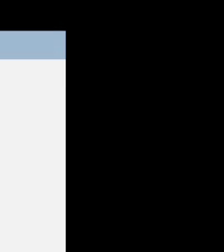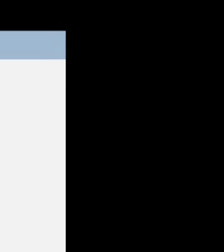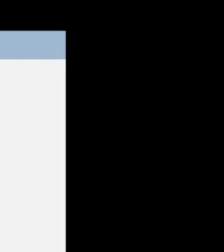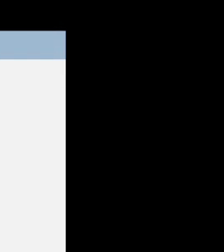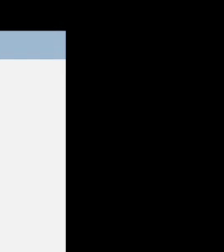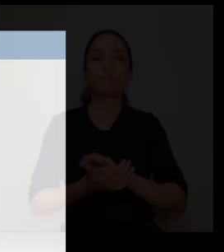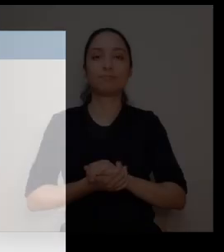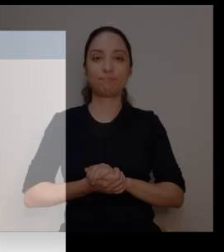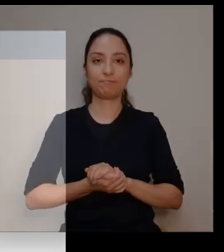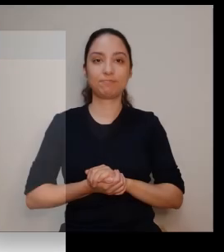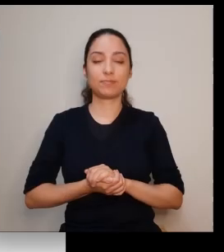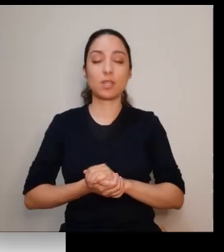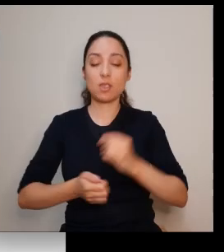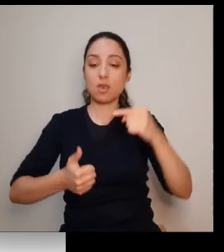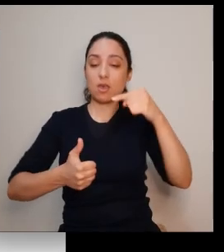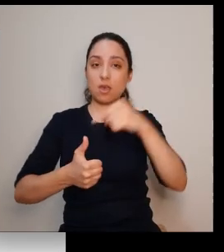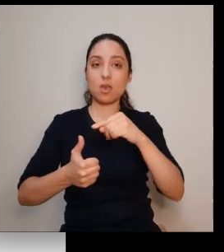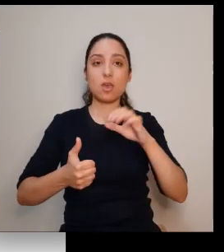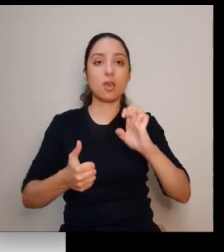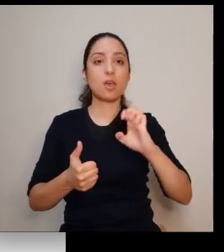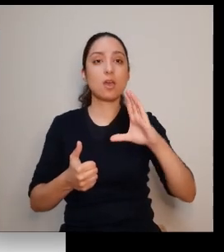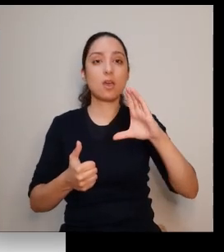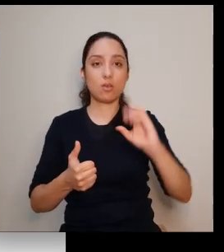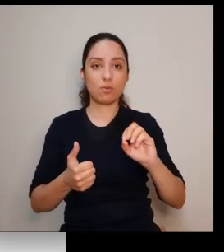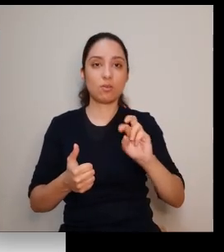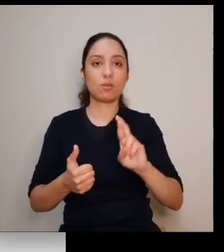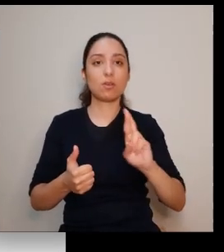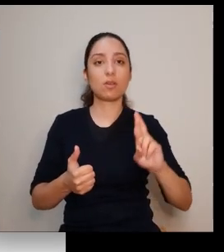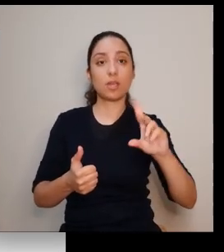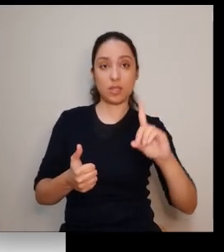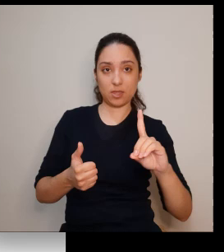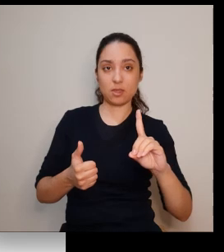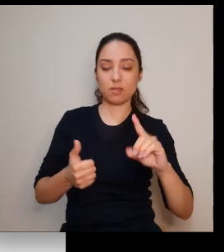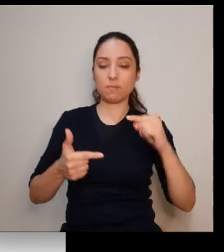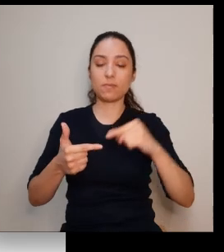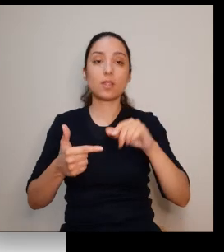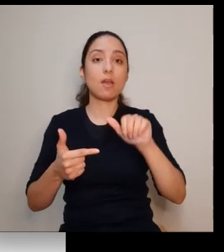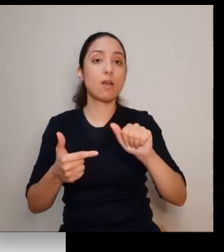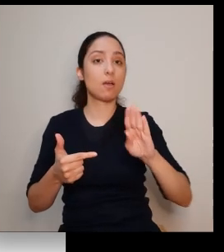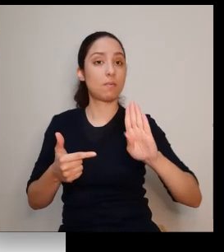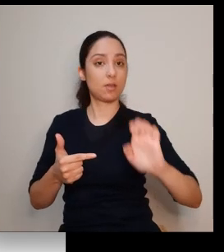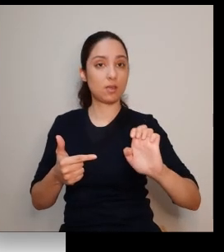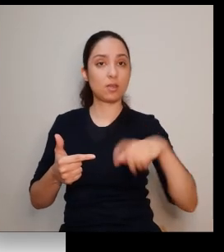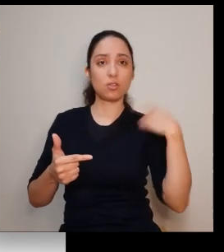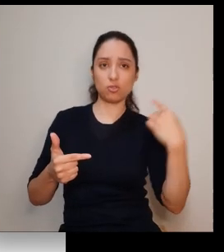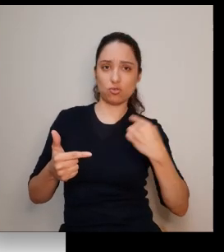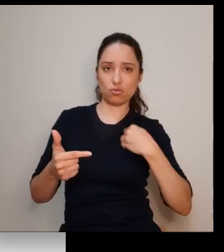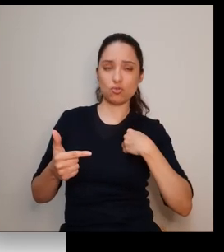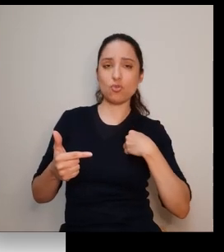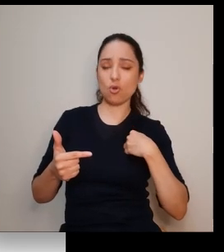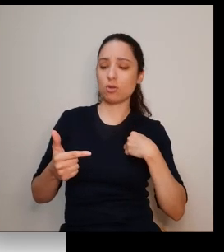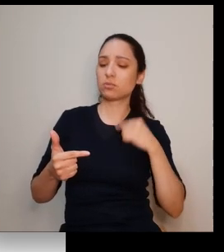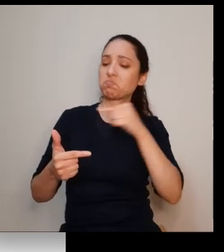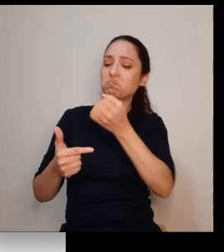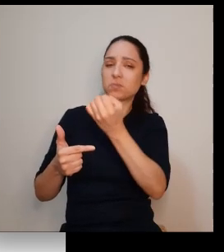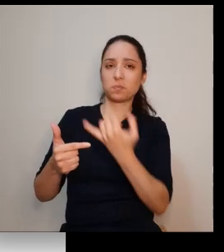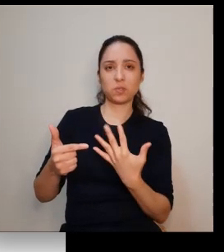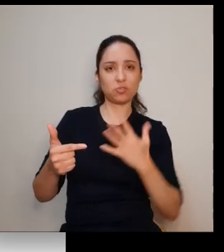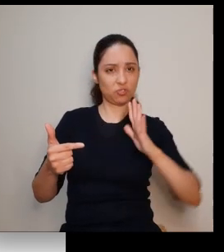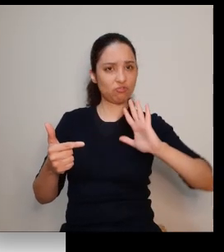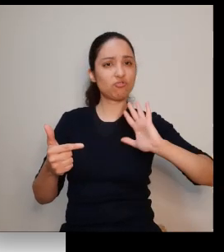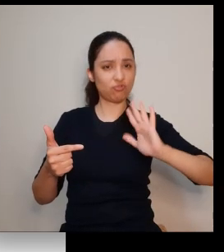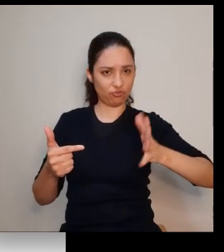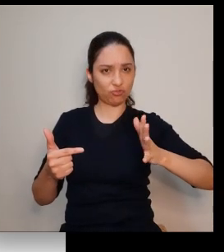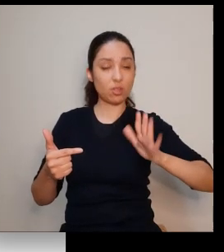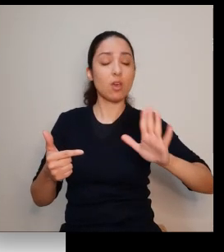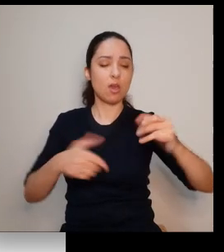A infraestrutura verde é uma estratégia que pode dar base às abordagens EcoRRD e AB que nós conversamos agora há pouco